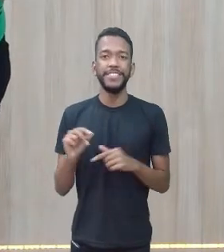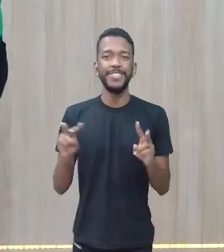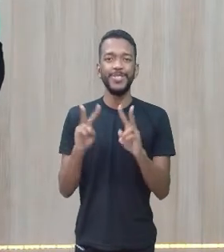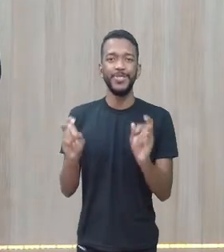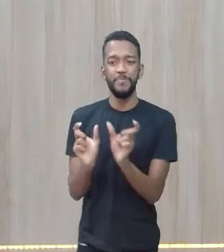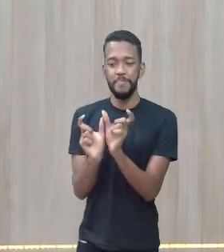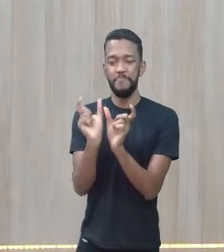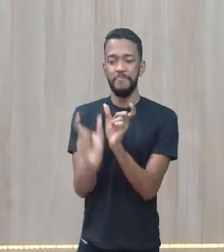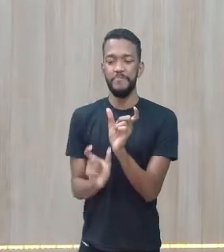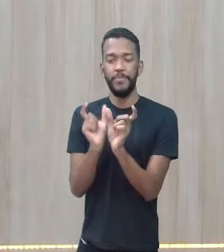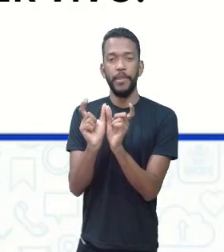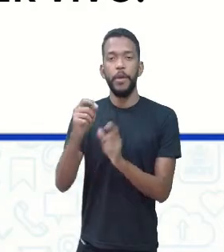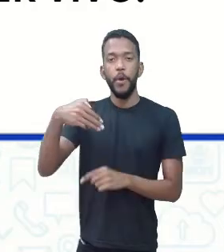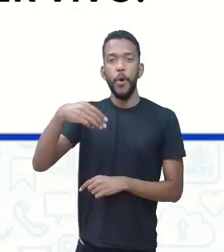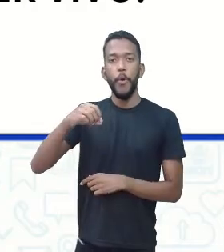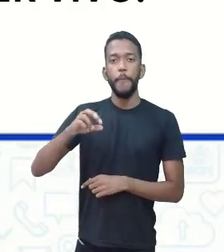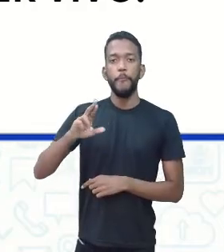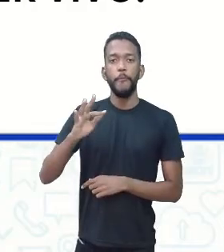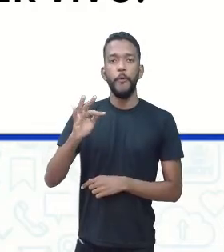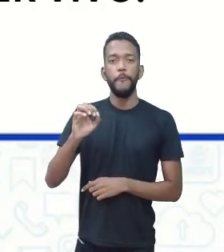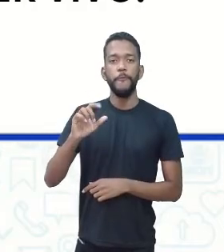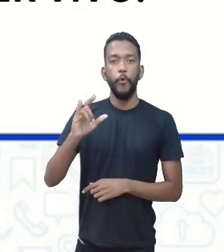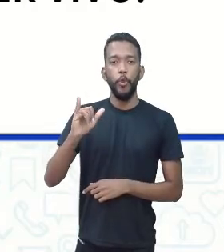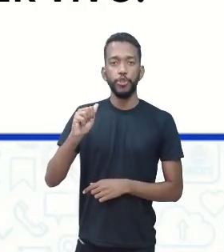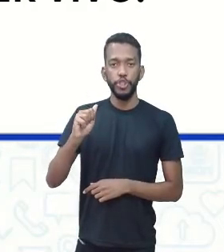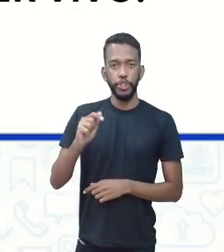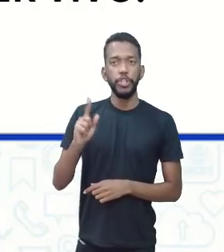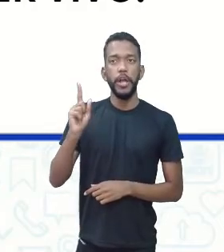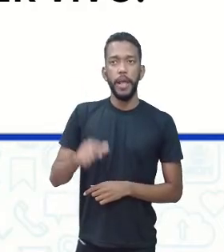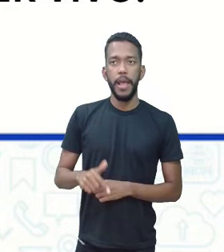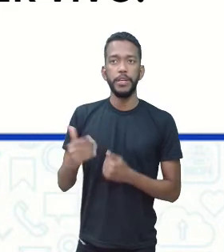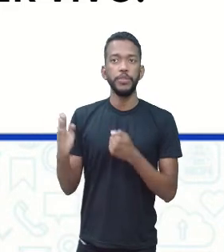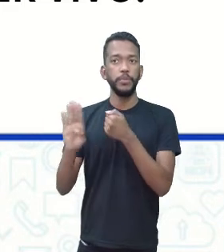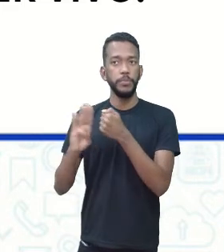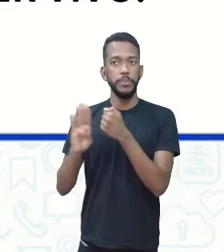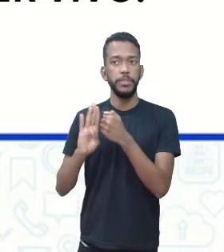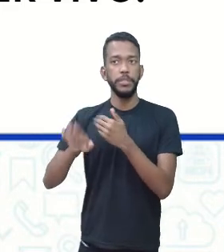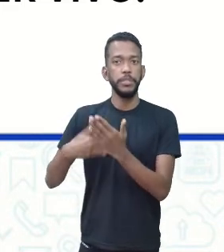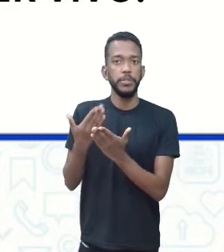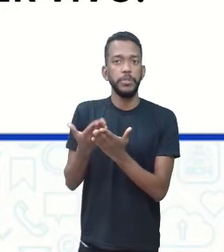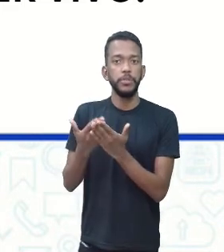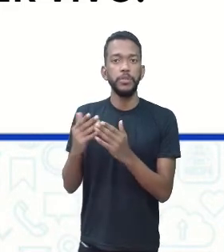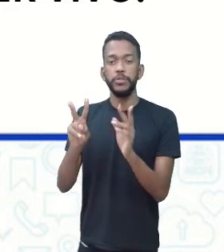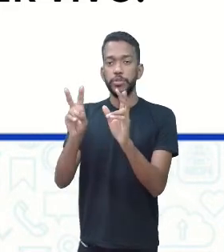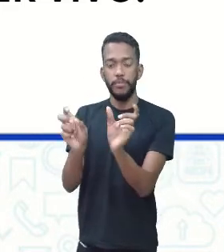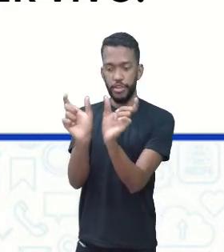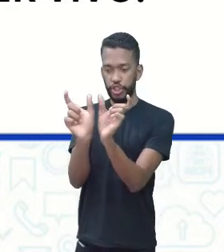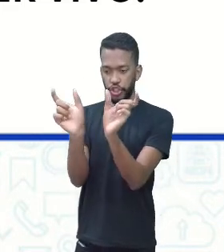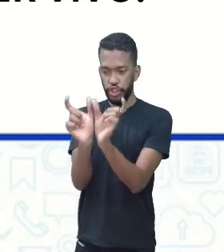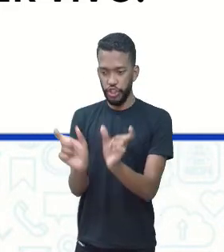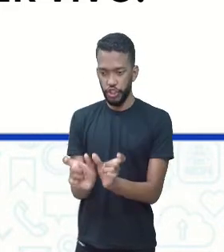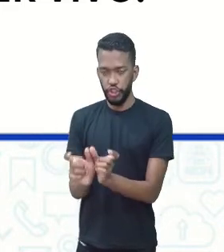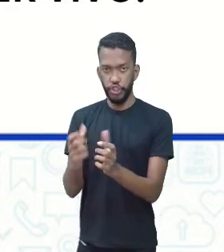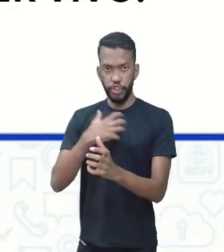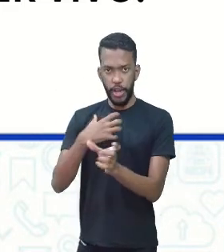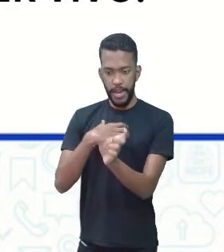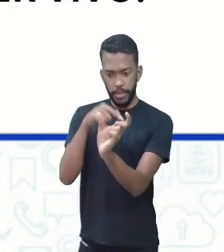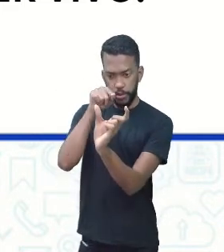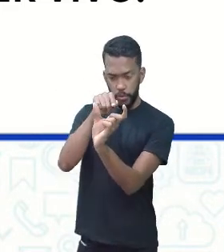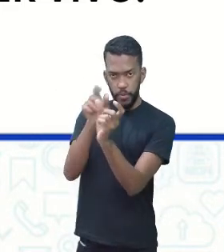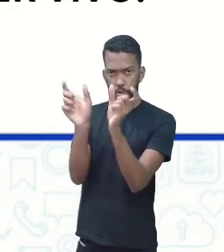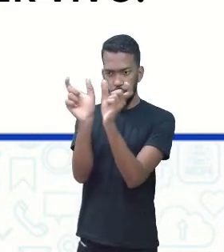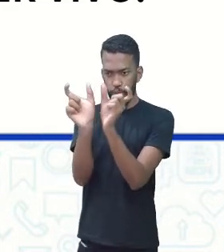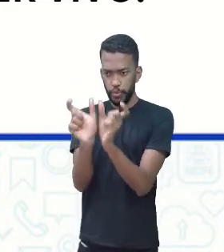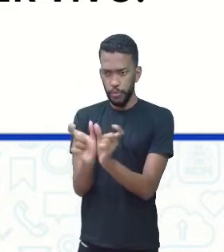O dicionário diz que é um substantivo feminino que estuda a forma, estuda a estrutura de um órgão